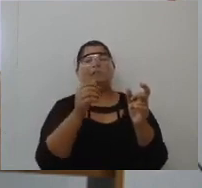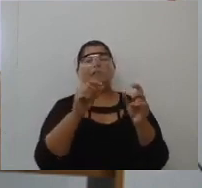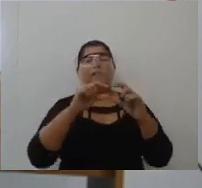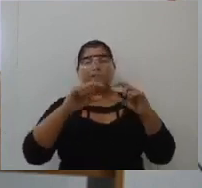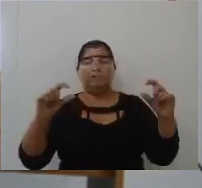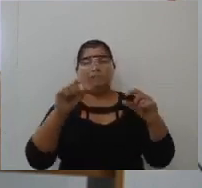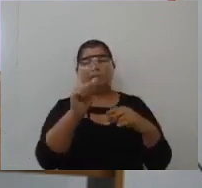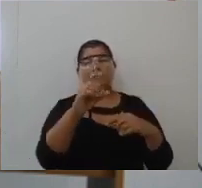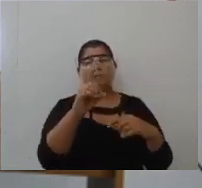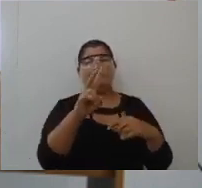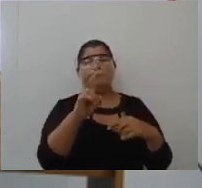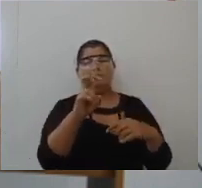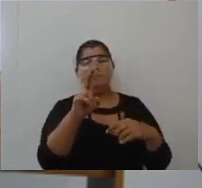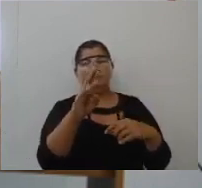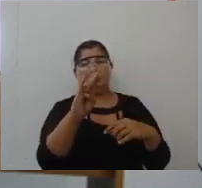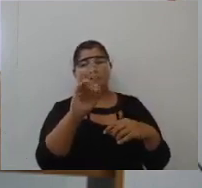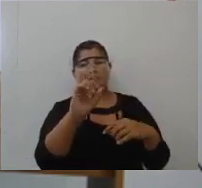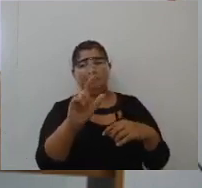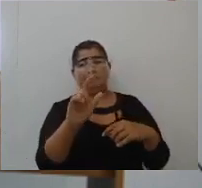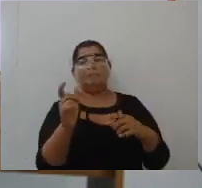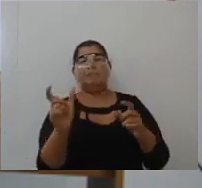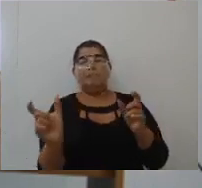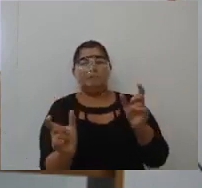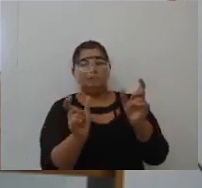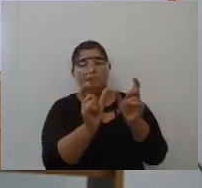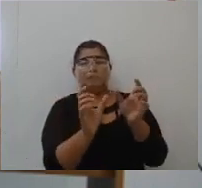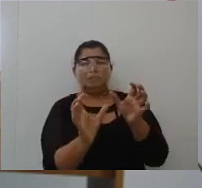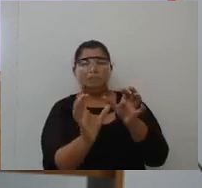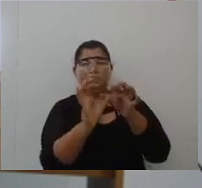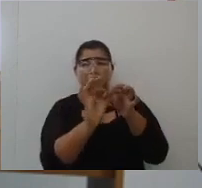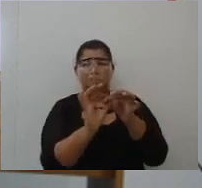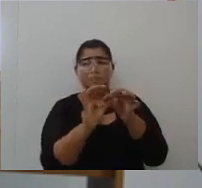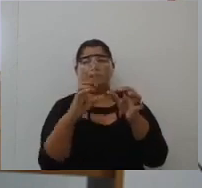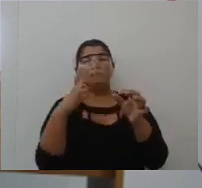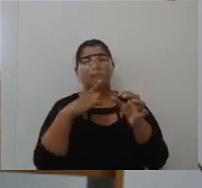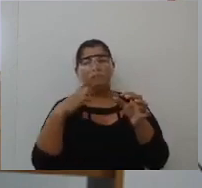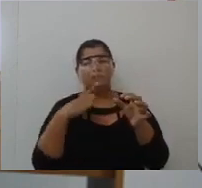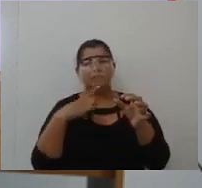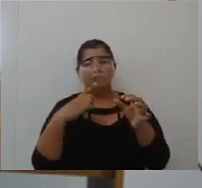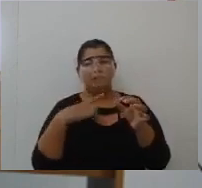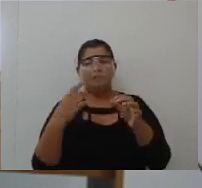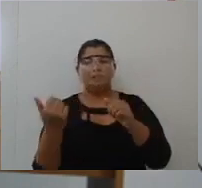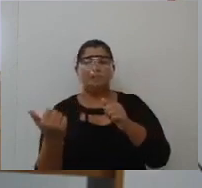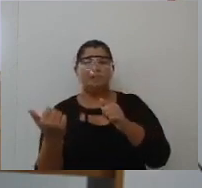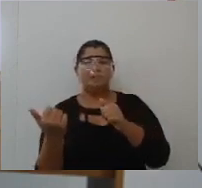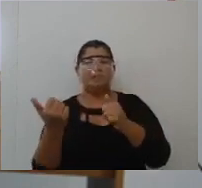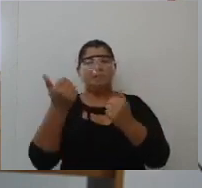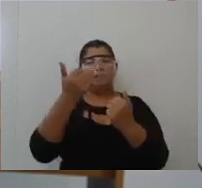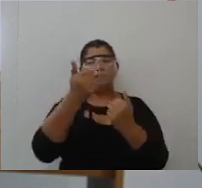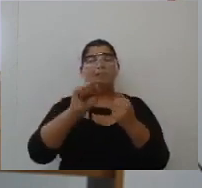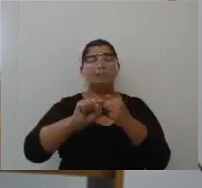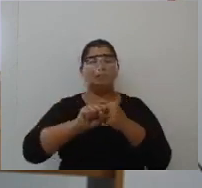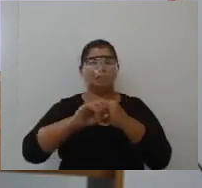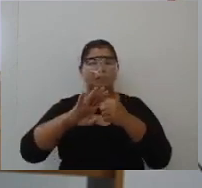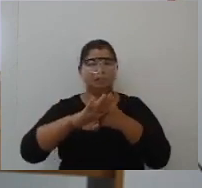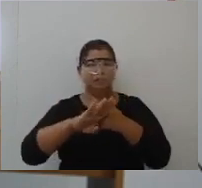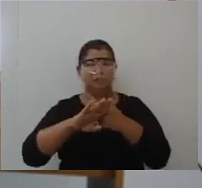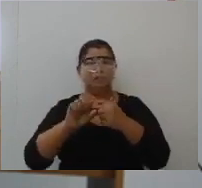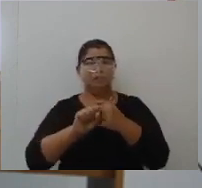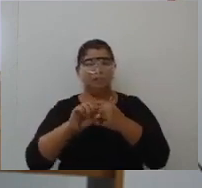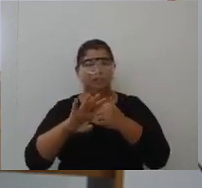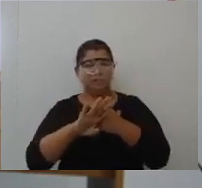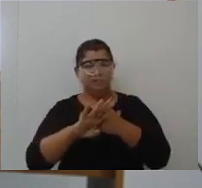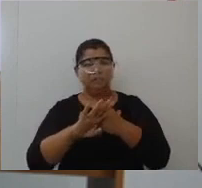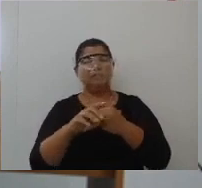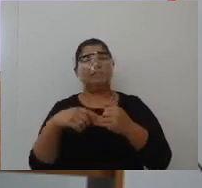adverbiais. A conjunção integrante tem uma outra função, são as orações substantivas. Tá? Aí vem a função de